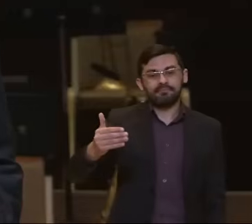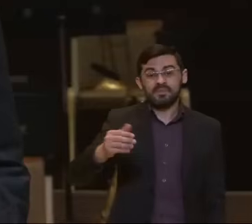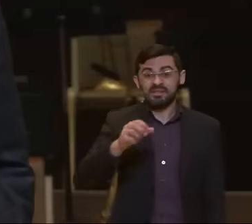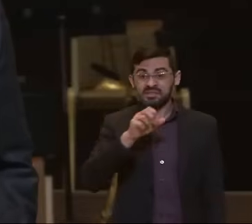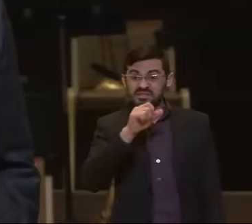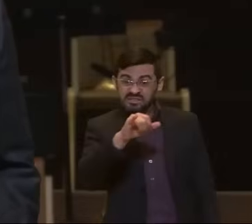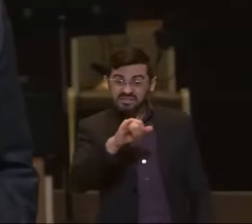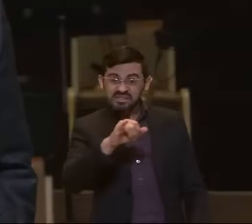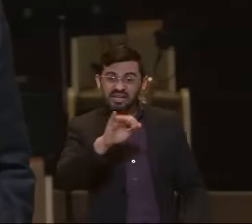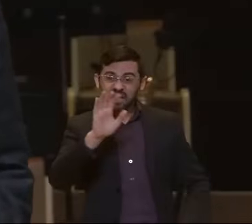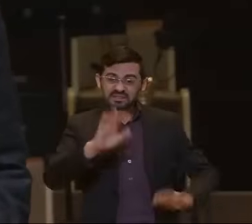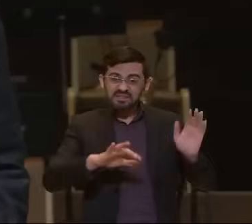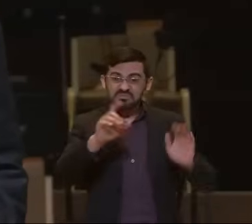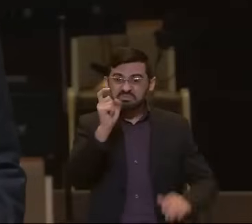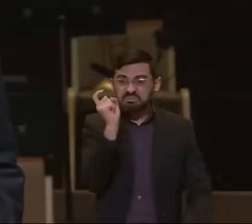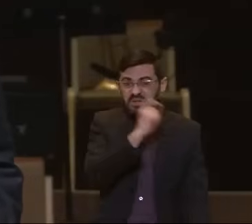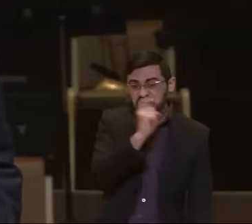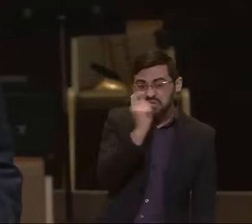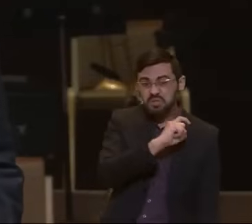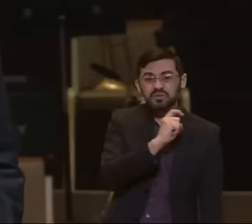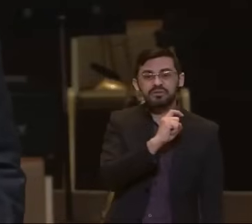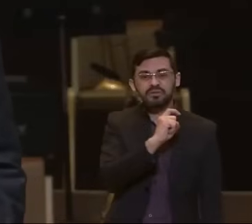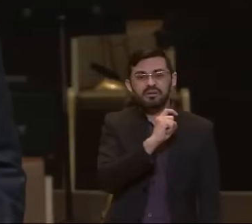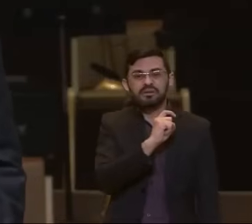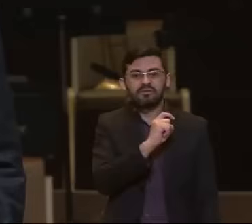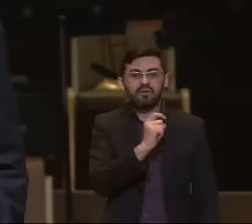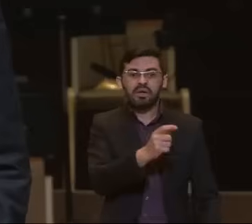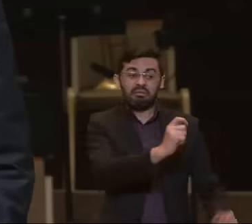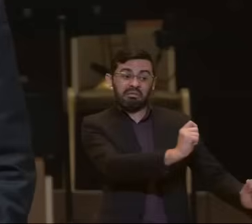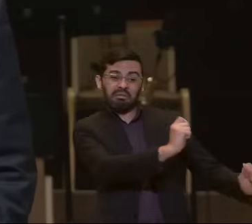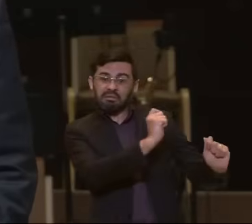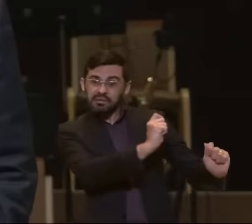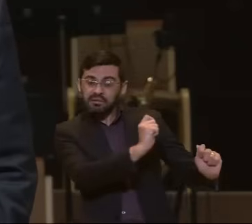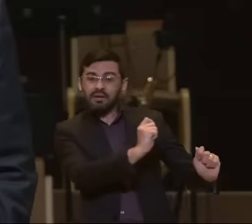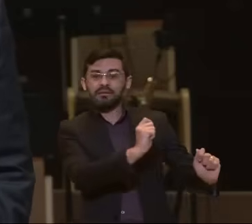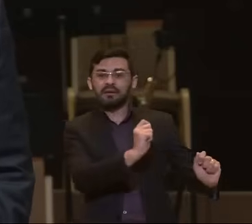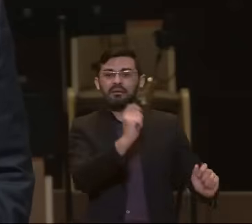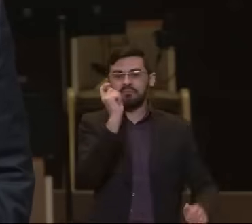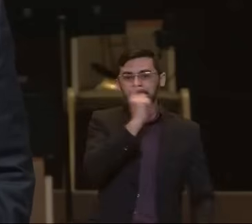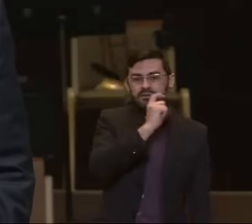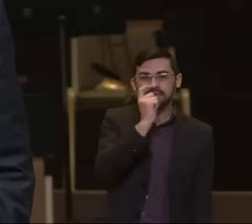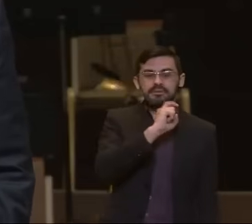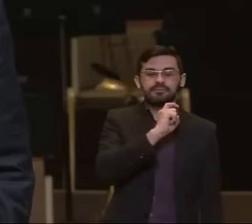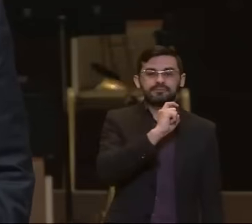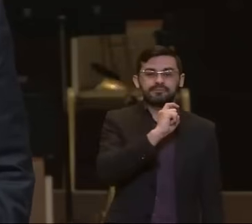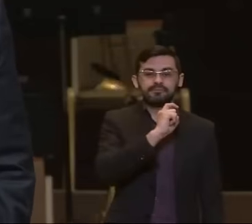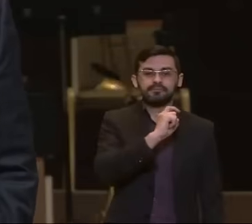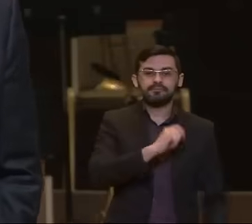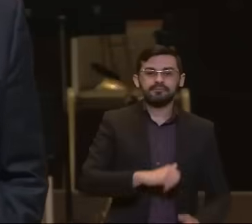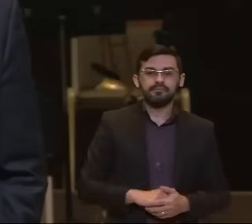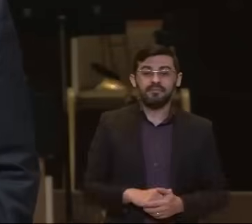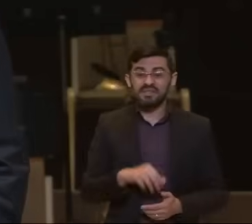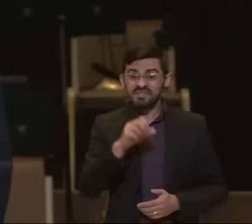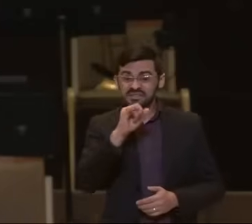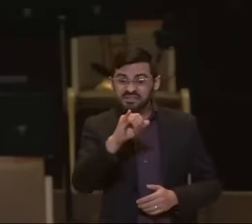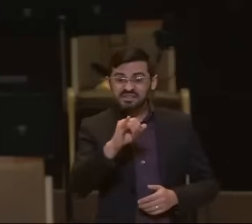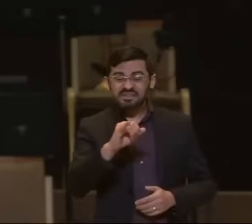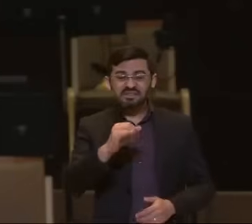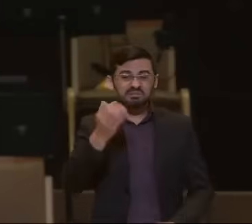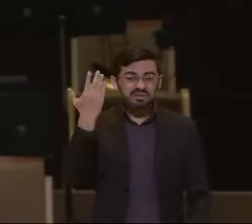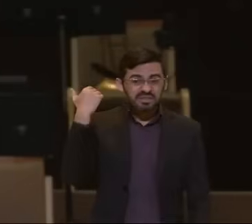Se você já foi um mentiroso, você vai continuar sendo tentado a ser um mentiroso. Se você já